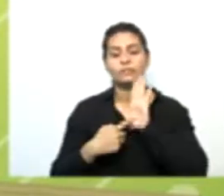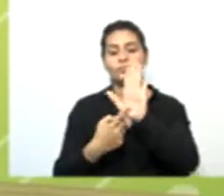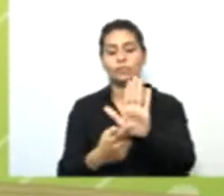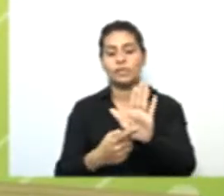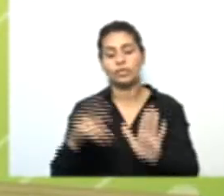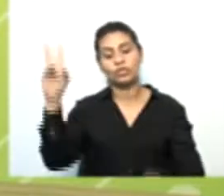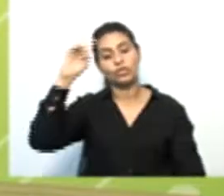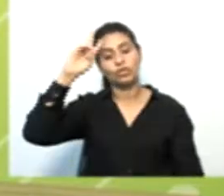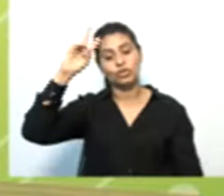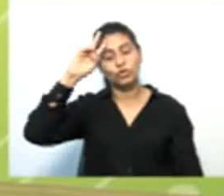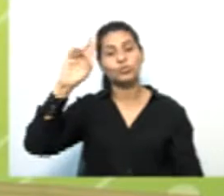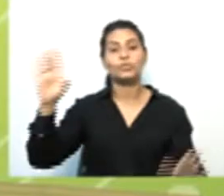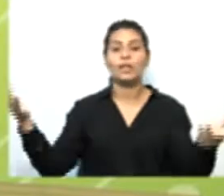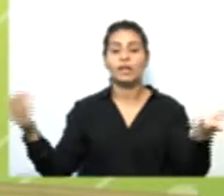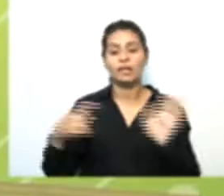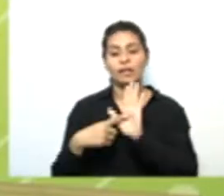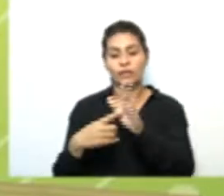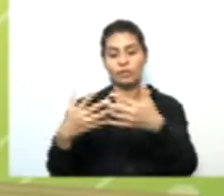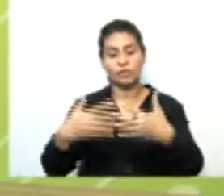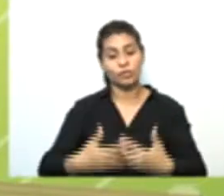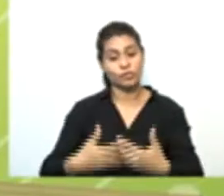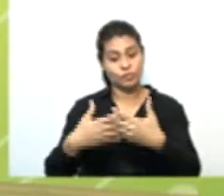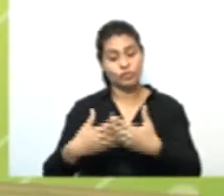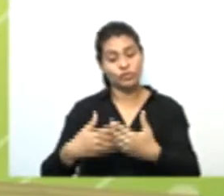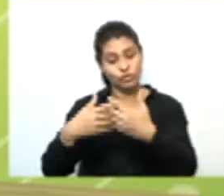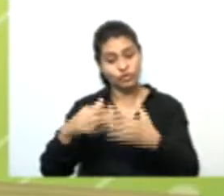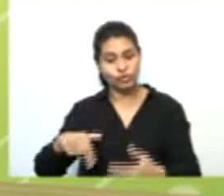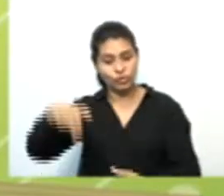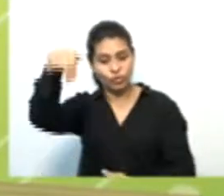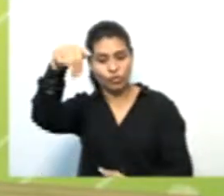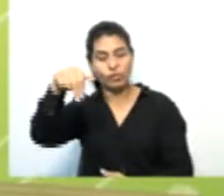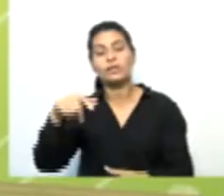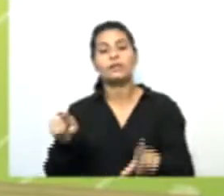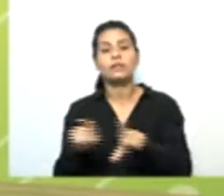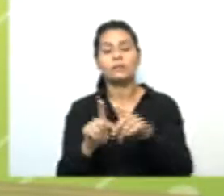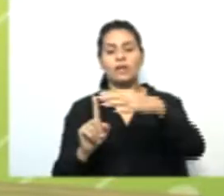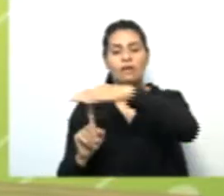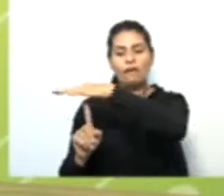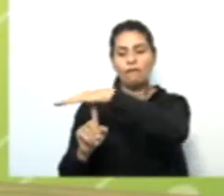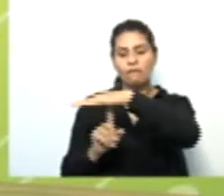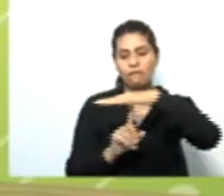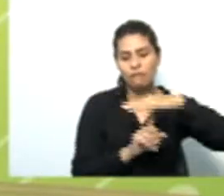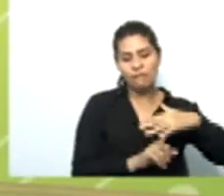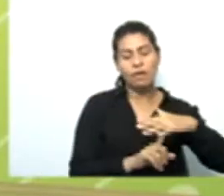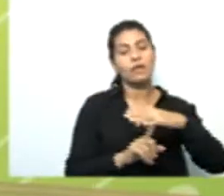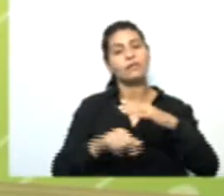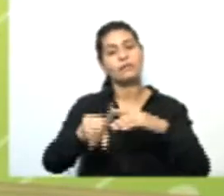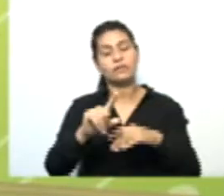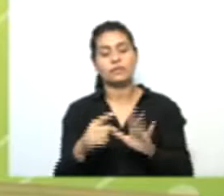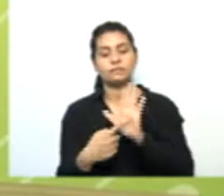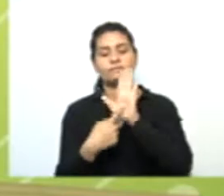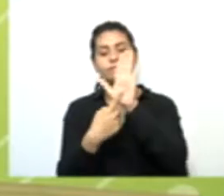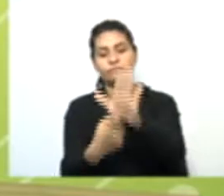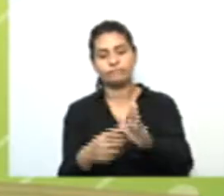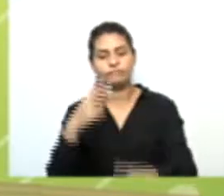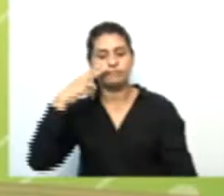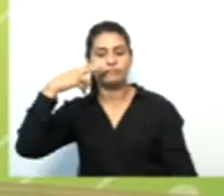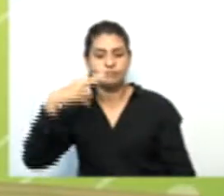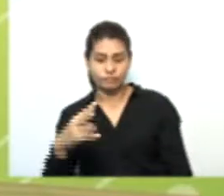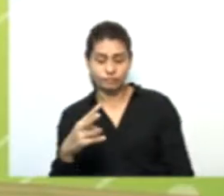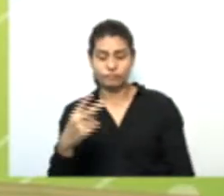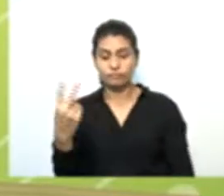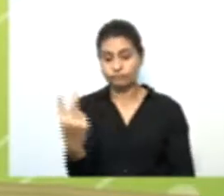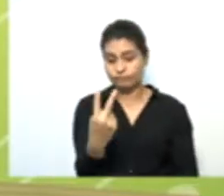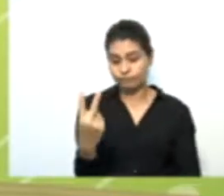de negócios daqui do campus Zona Norte. E nesta feira, todos os banners de vocês foram avaliados por